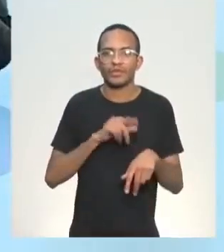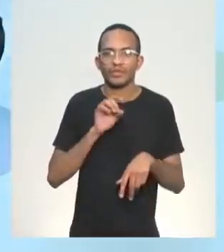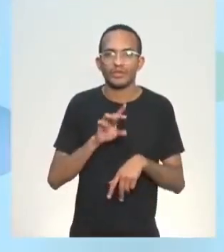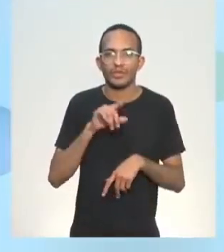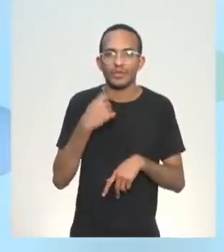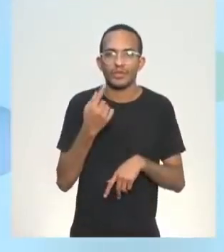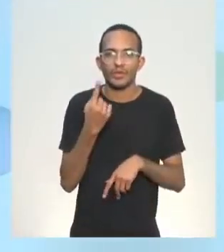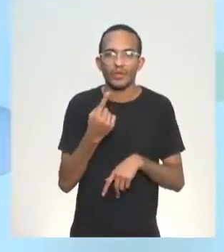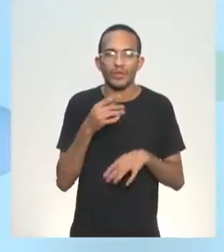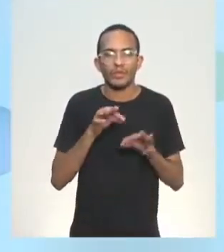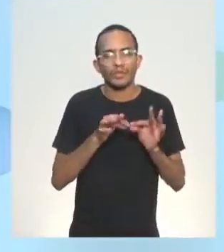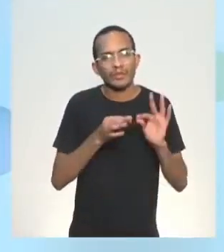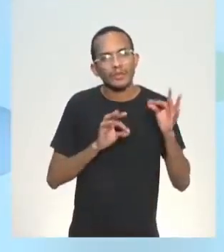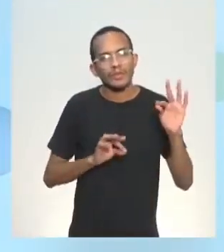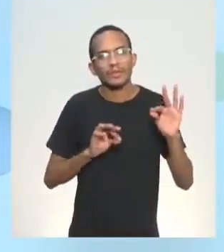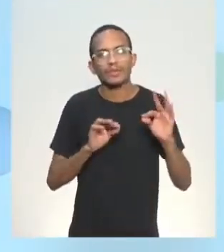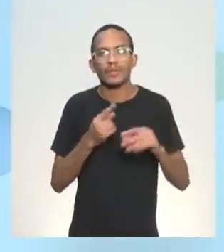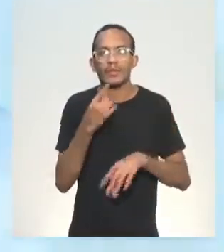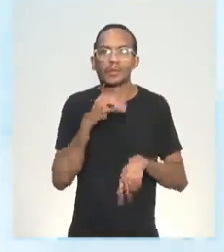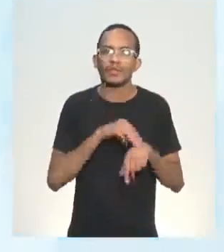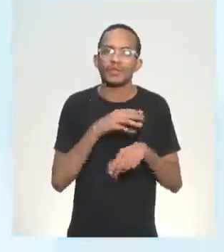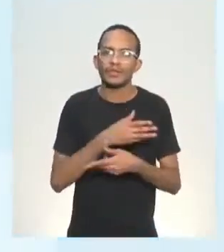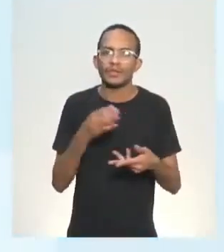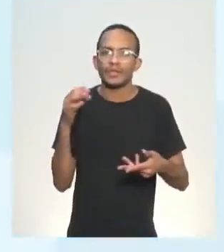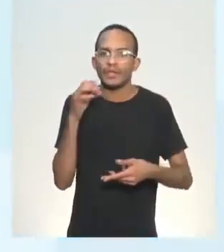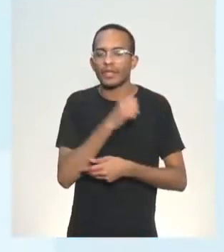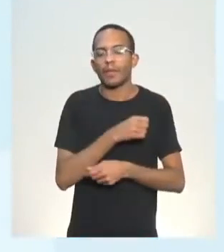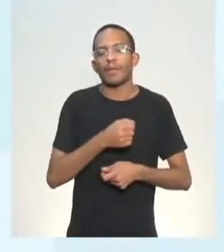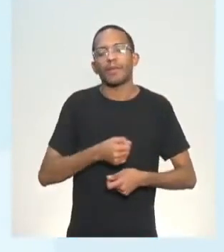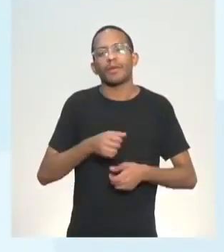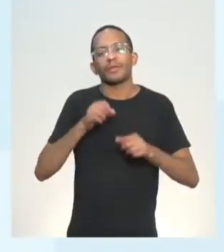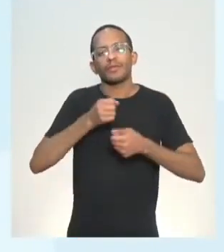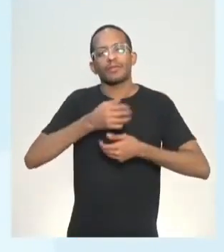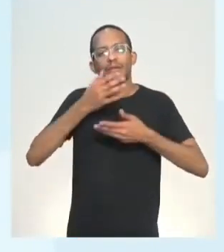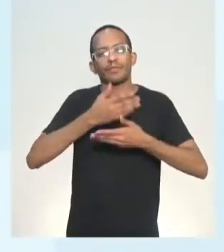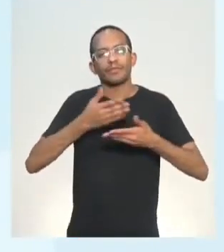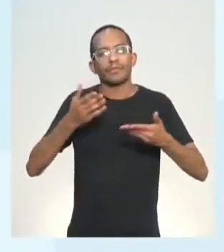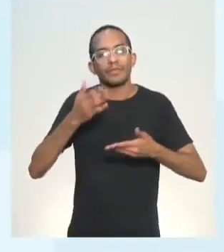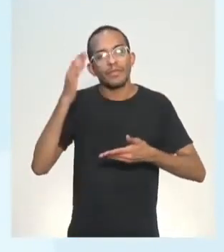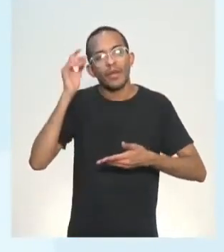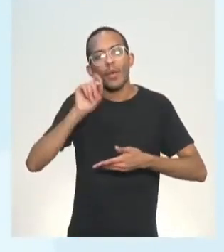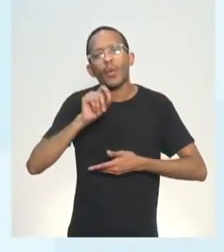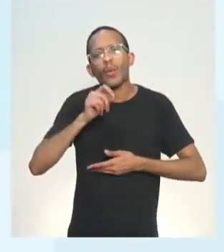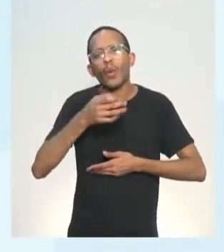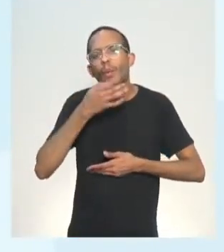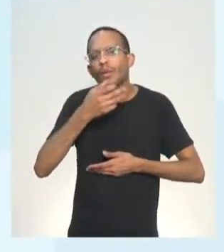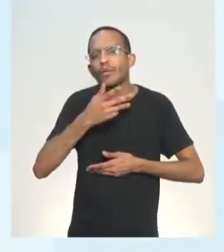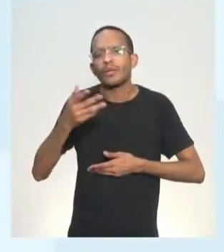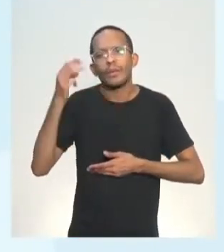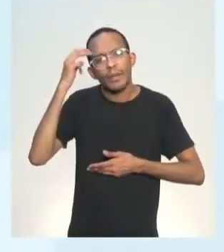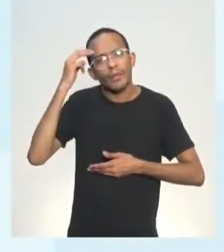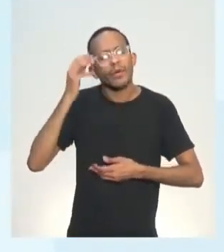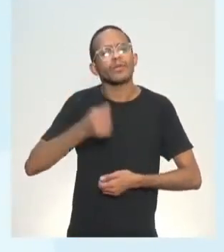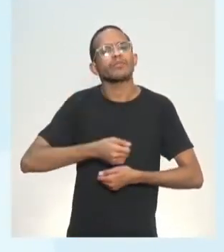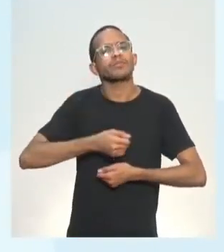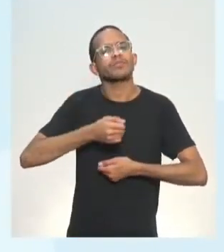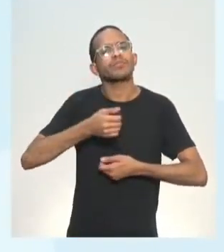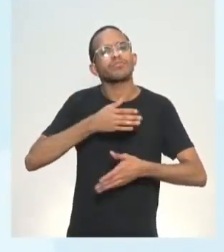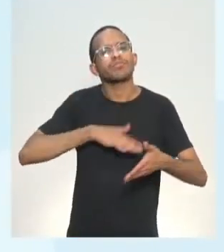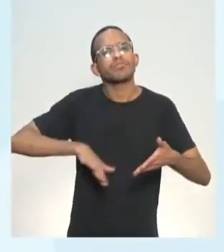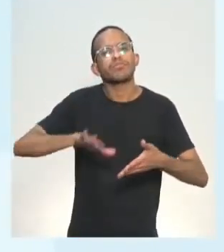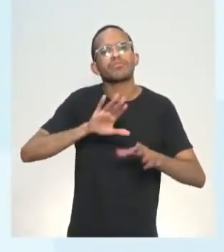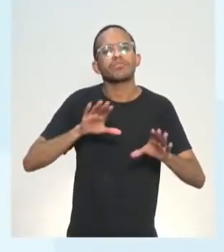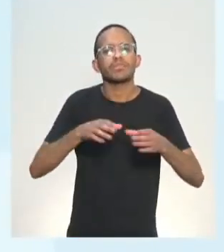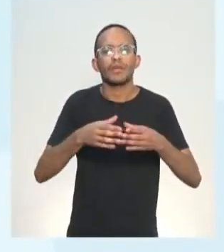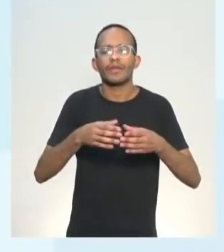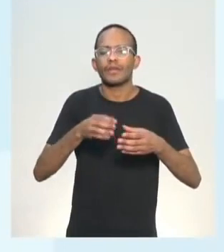gente dar mais uma esticadinha, um minutinho rapidinho no chat para vocês aí em casa. O que é memória coletiva? Citem um exemplo para